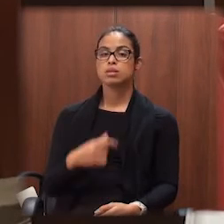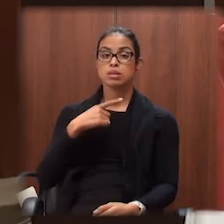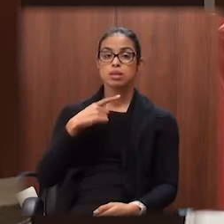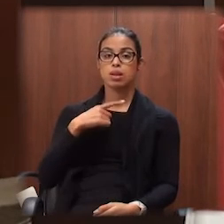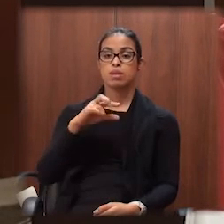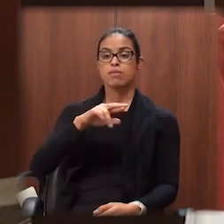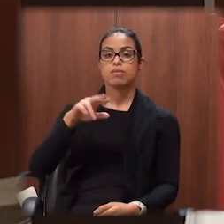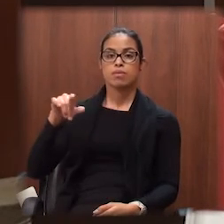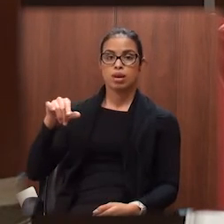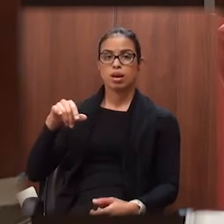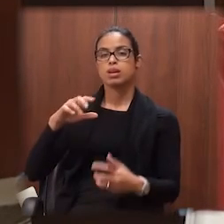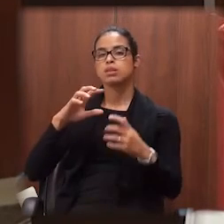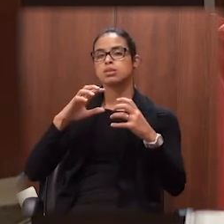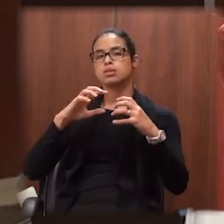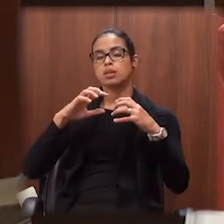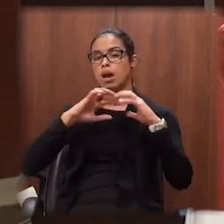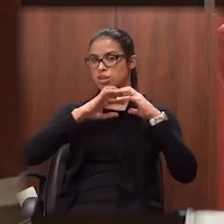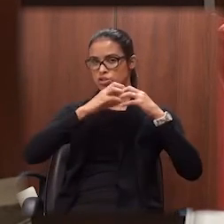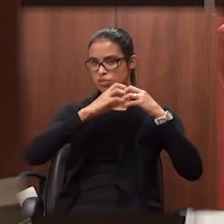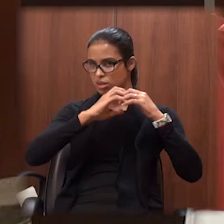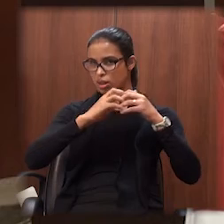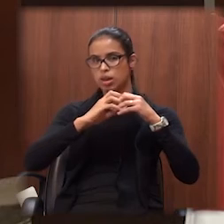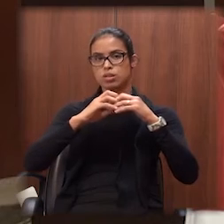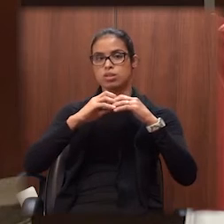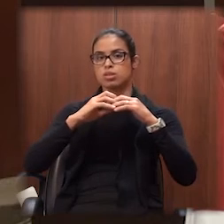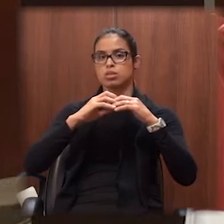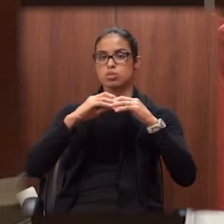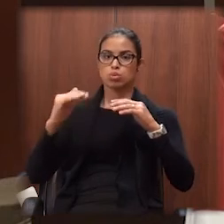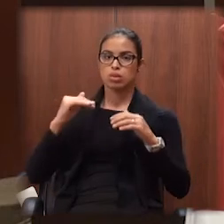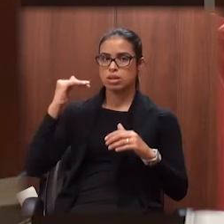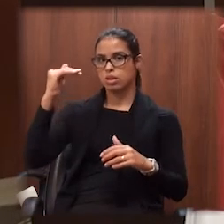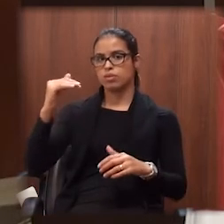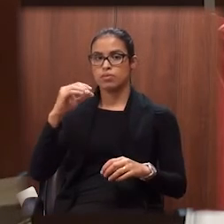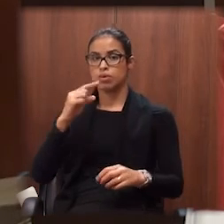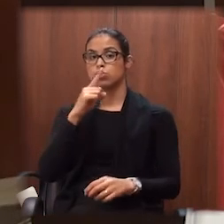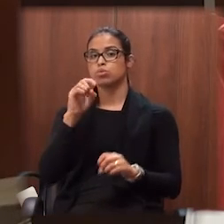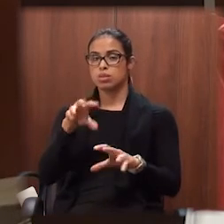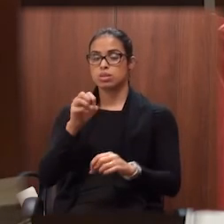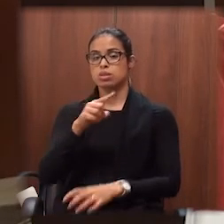várias atividades no nível do ensino médio